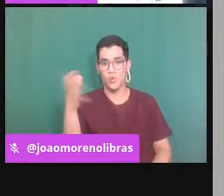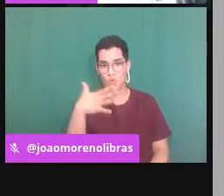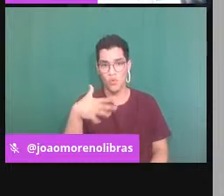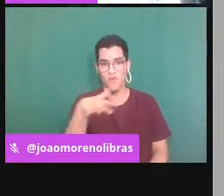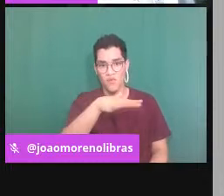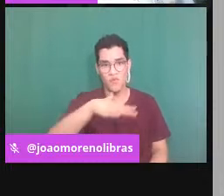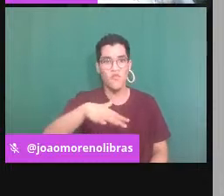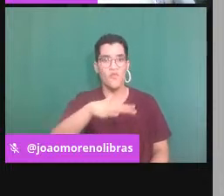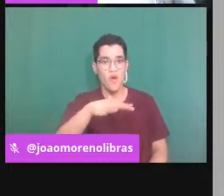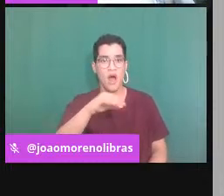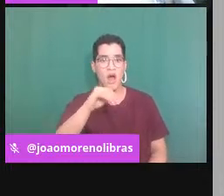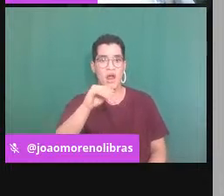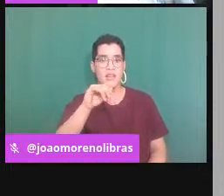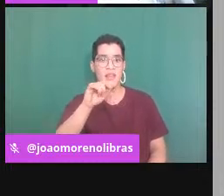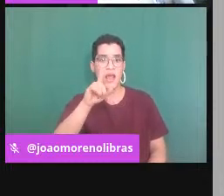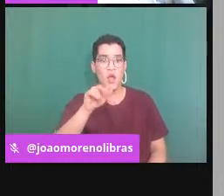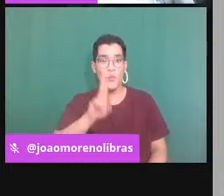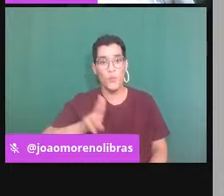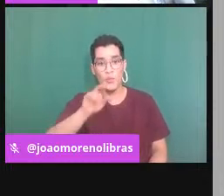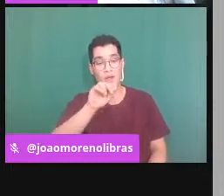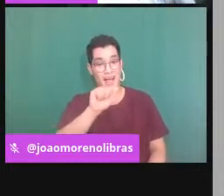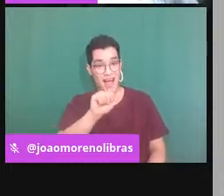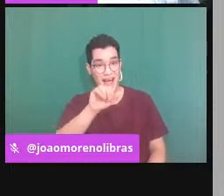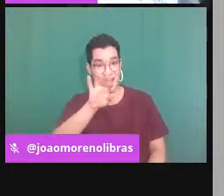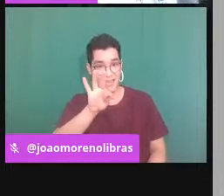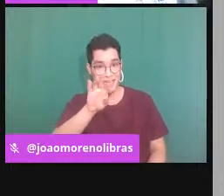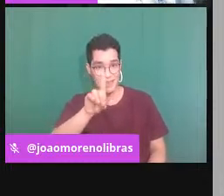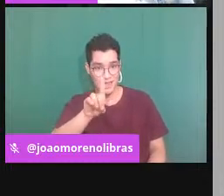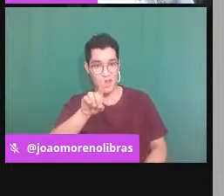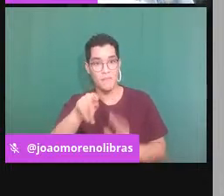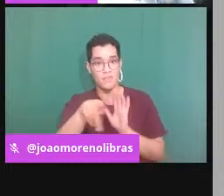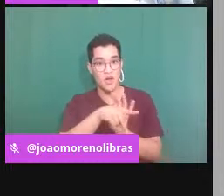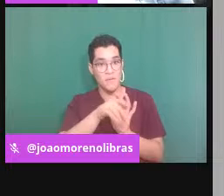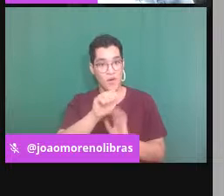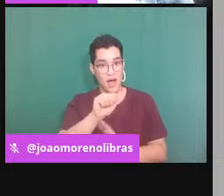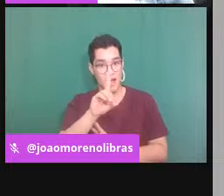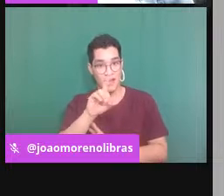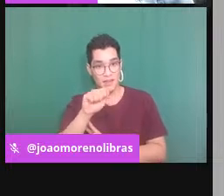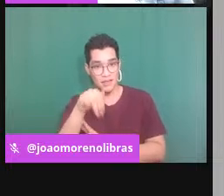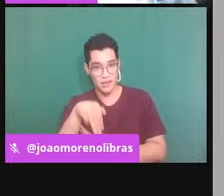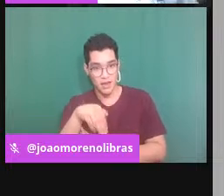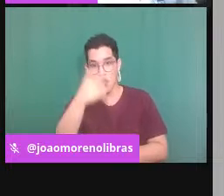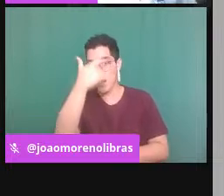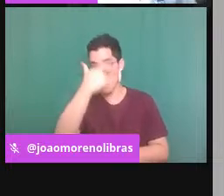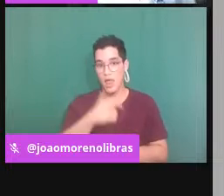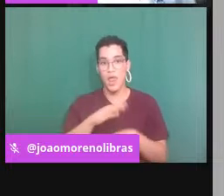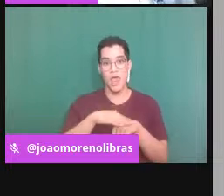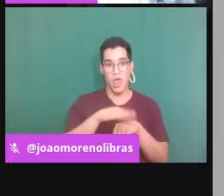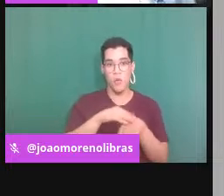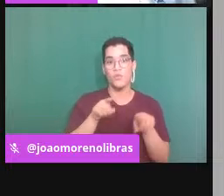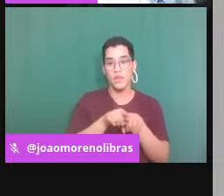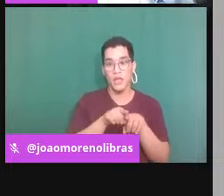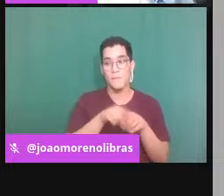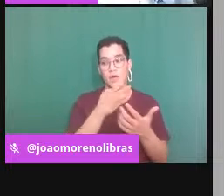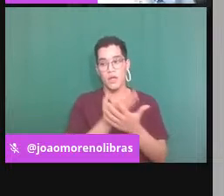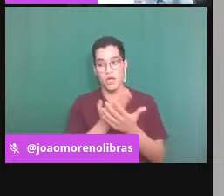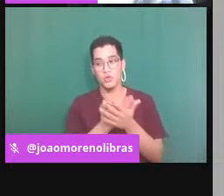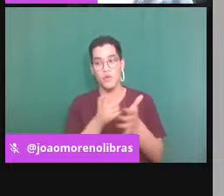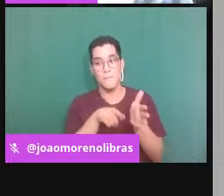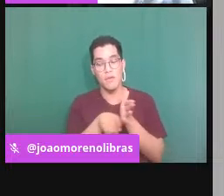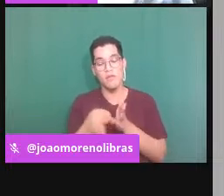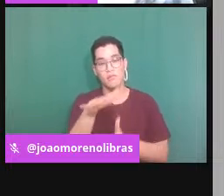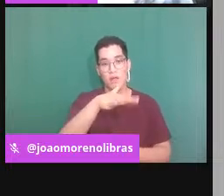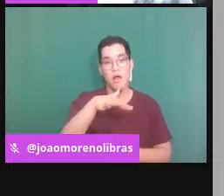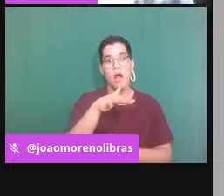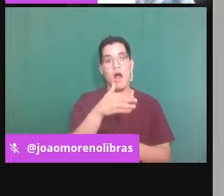na ATD, né, do Adam, né, os meus estudos, que são dessa segunda fase, de